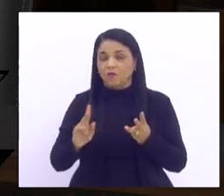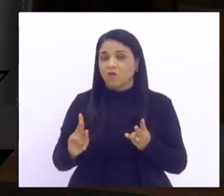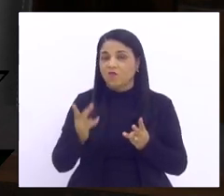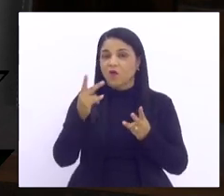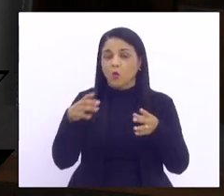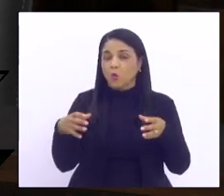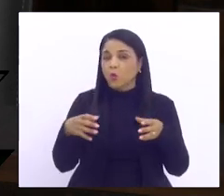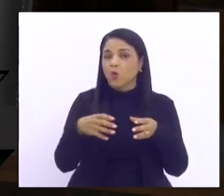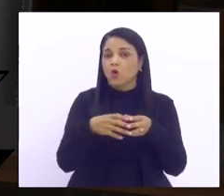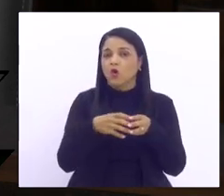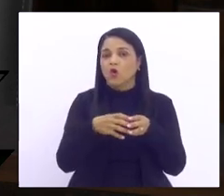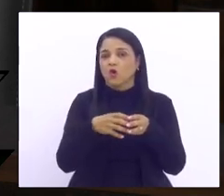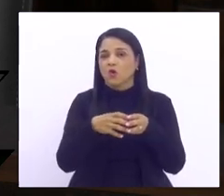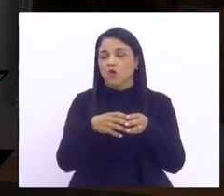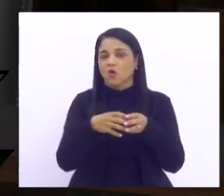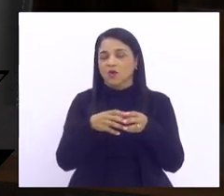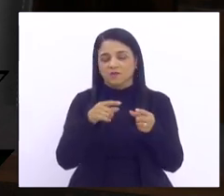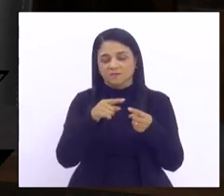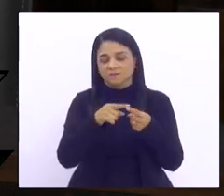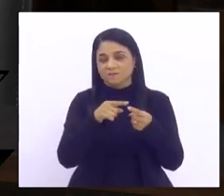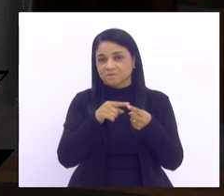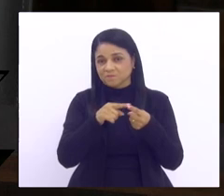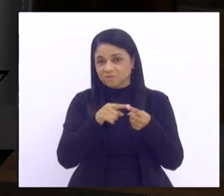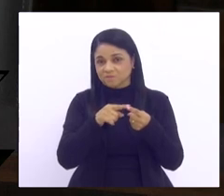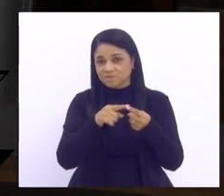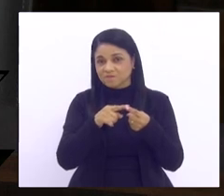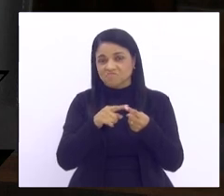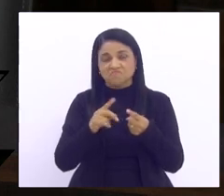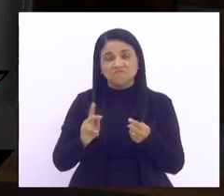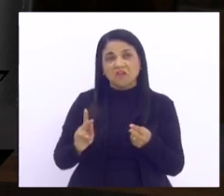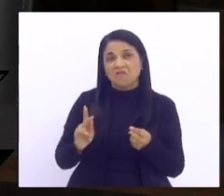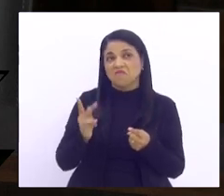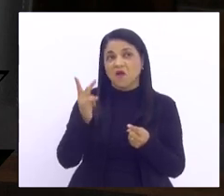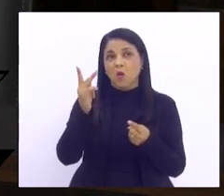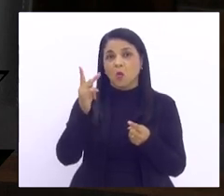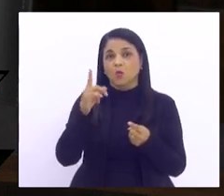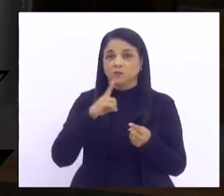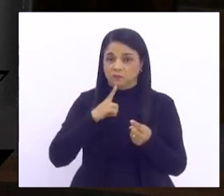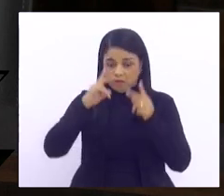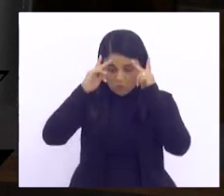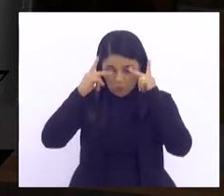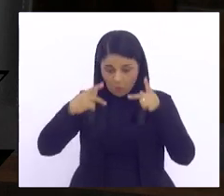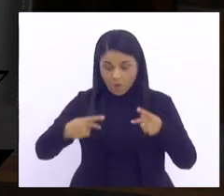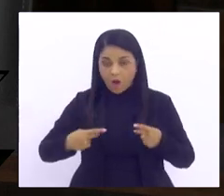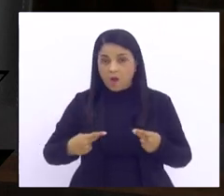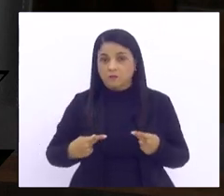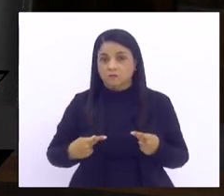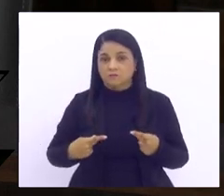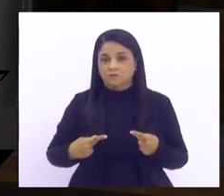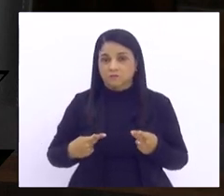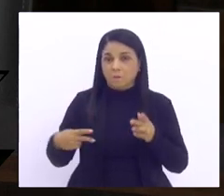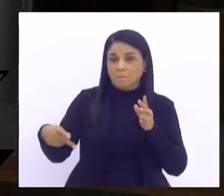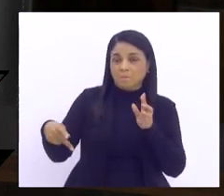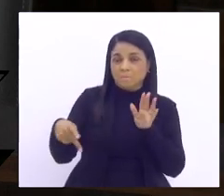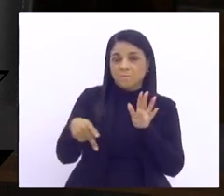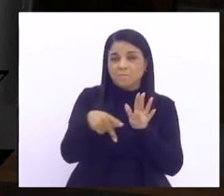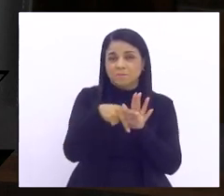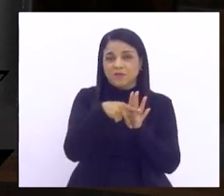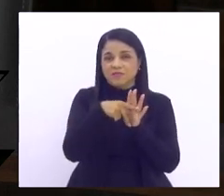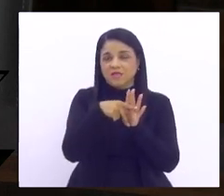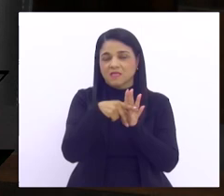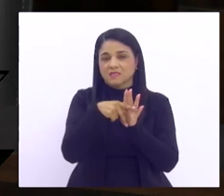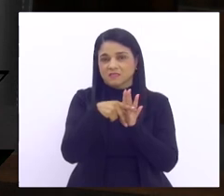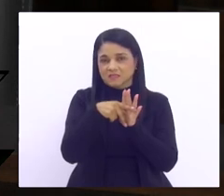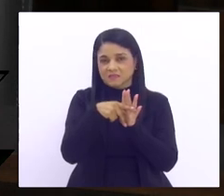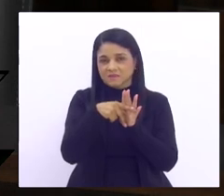O valor intrínseco é ter valor simplesmente porque se é humano, porque alguém pertence à espécie